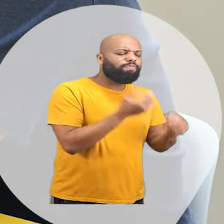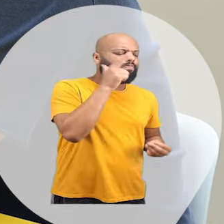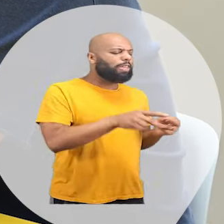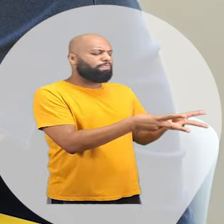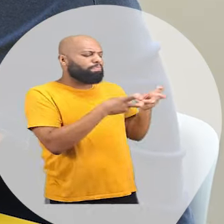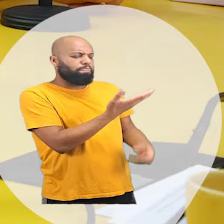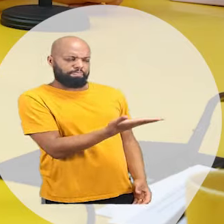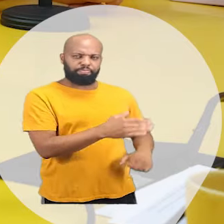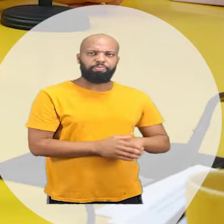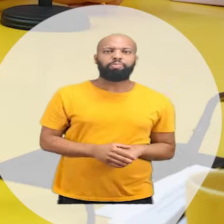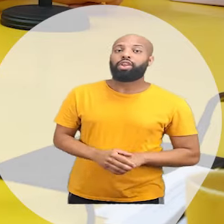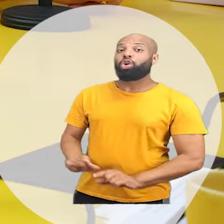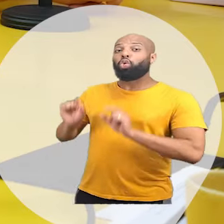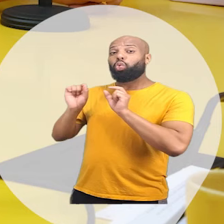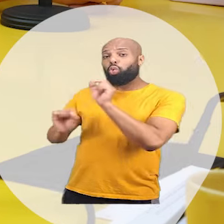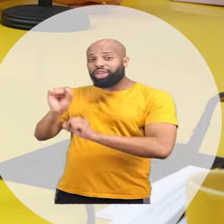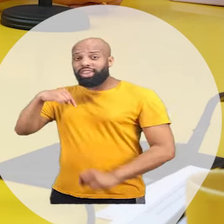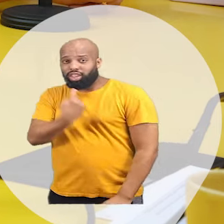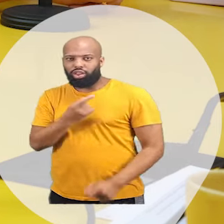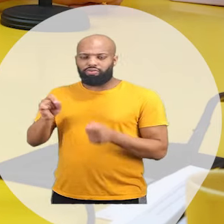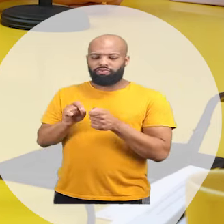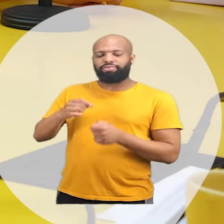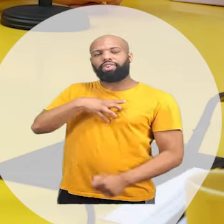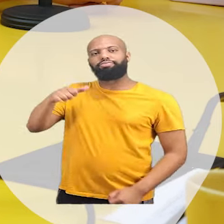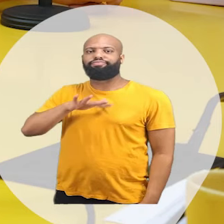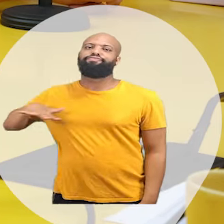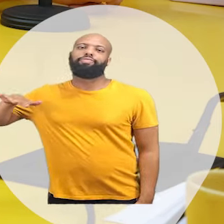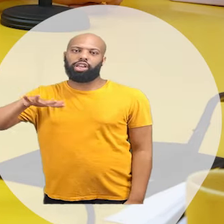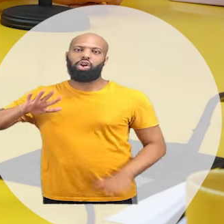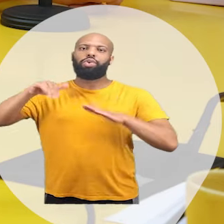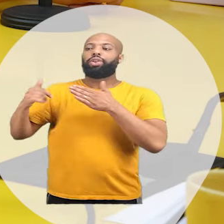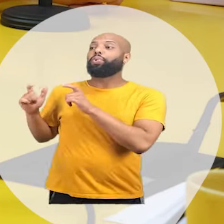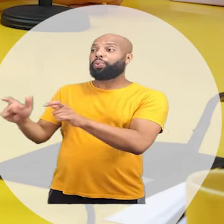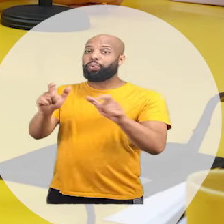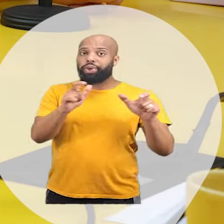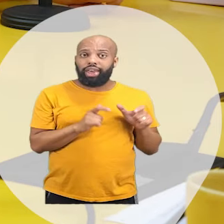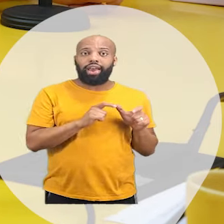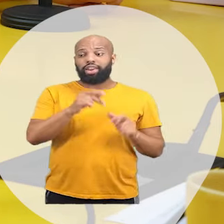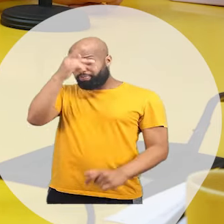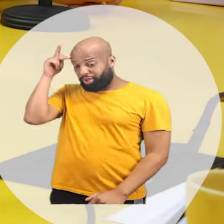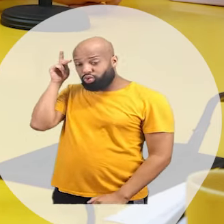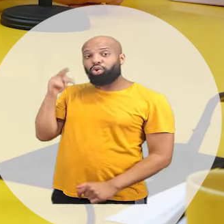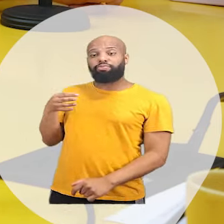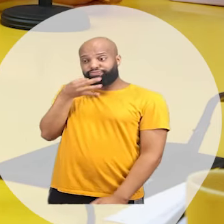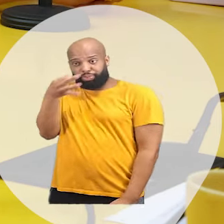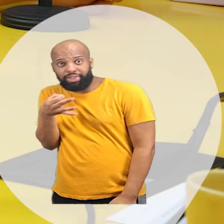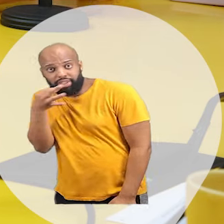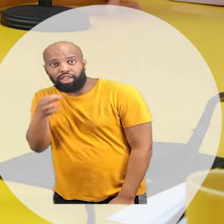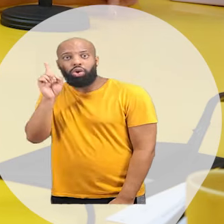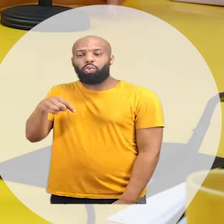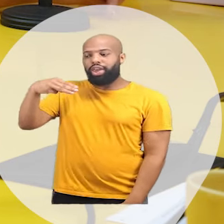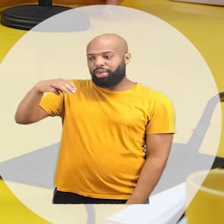que você percebe isso o que que a gente no geral assim lugares que nos indicam que são pequenos